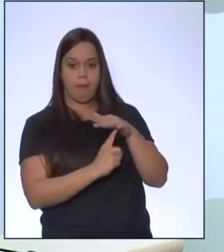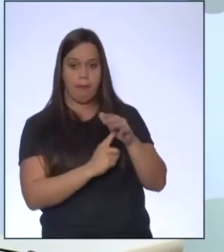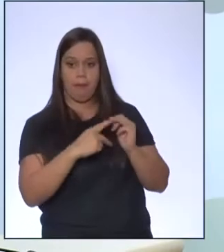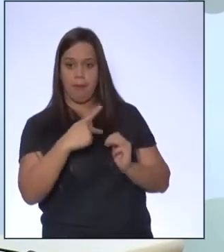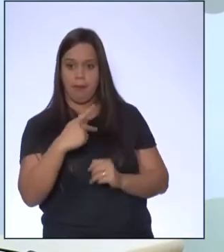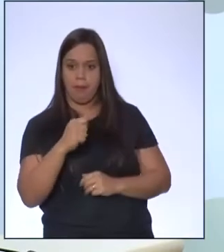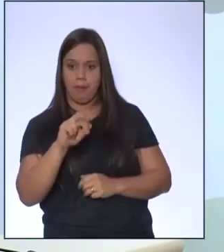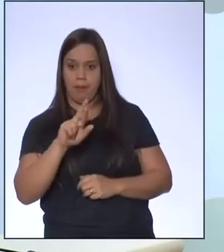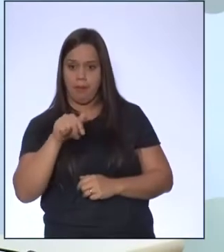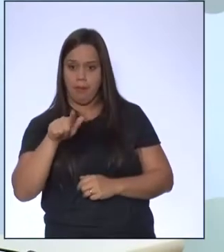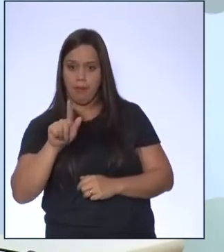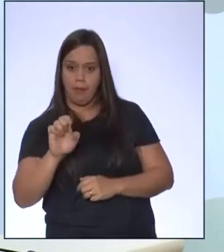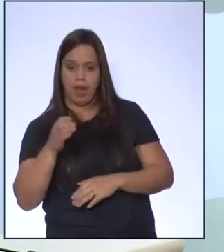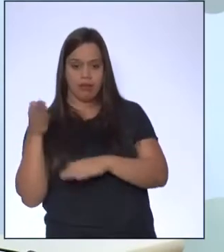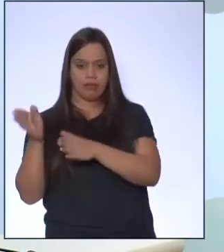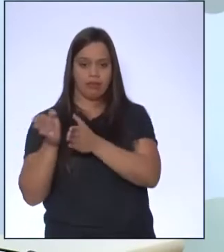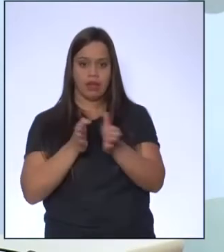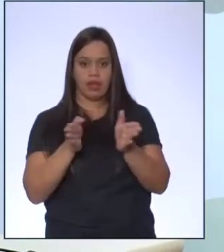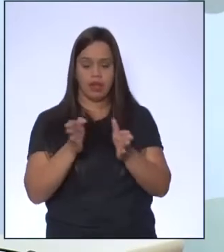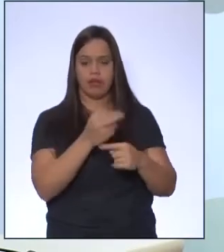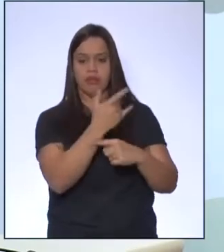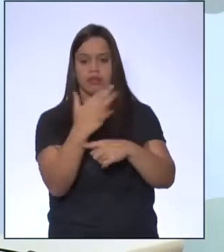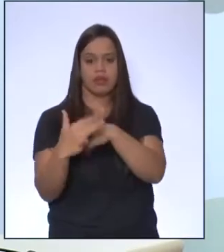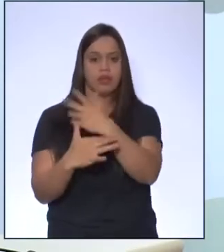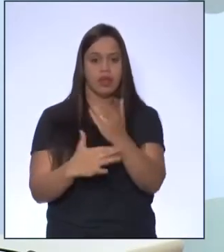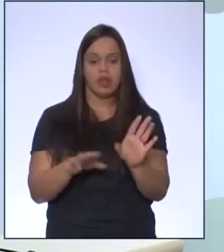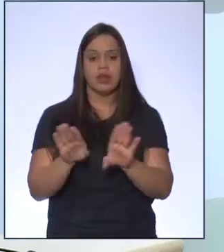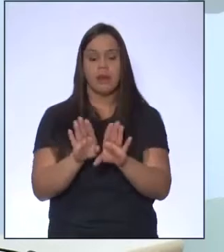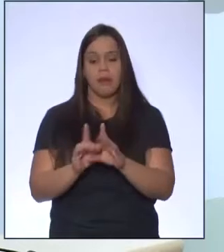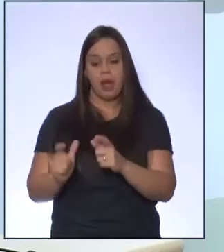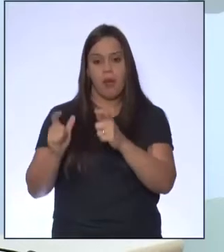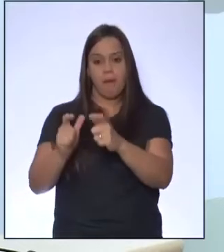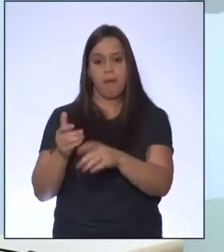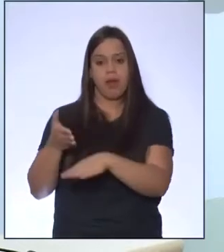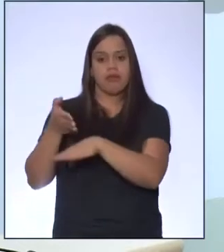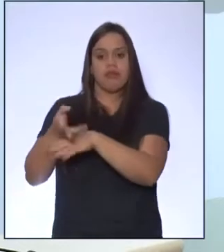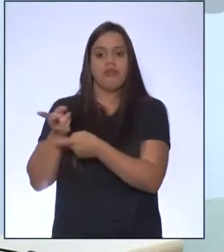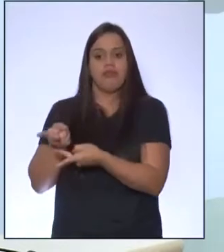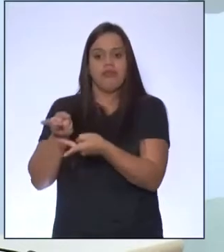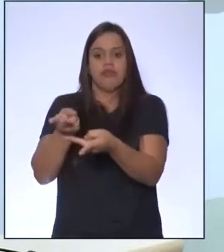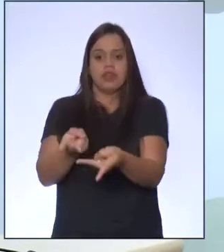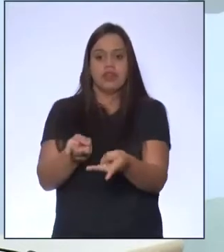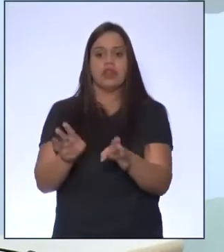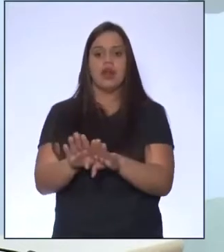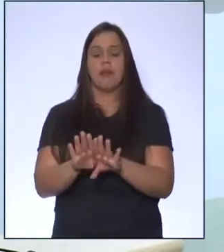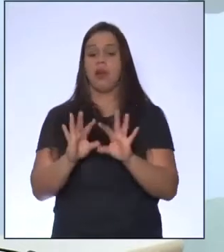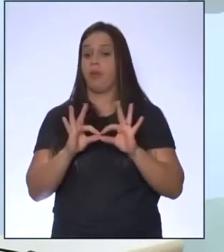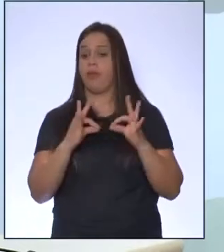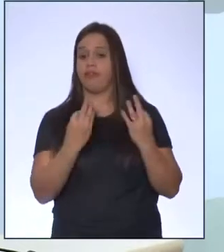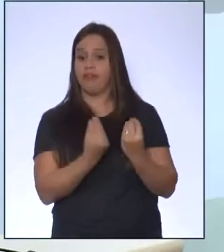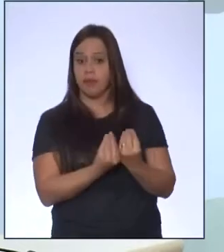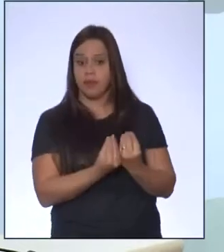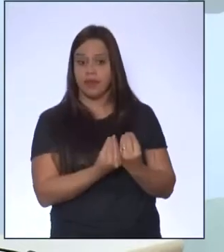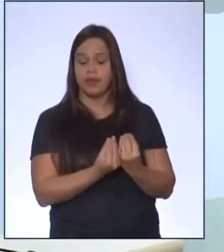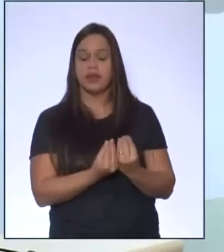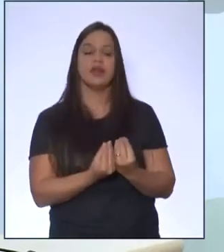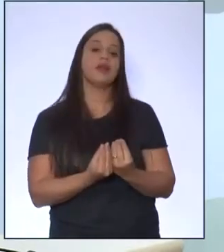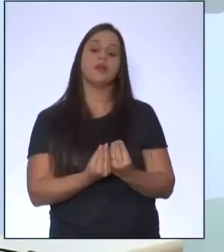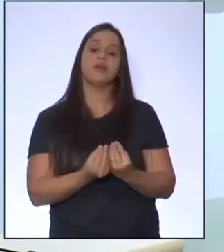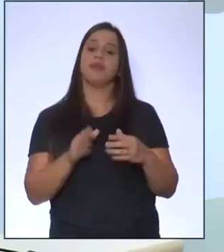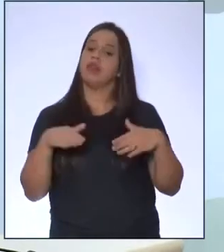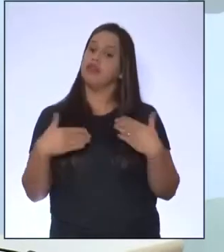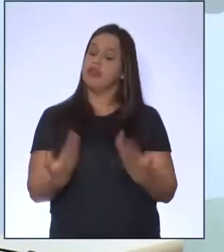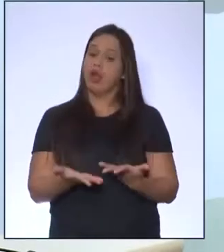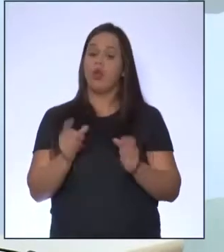da praça, né, do bairro de um amigo que a gente visita, né, de um familiar. Então,